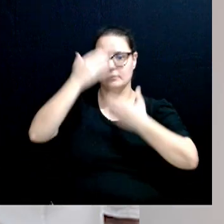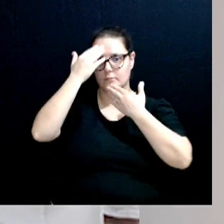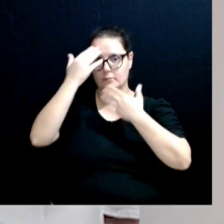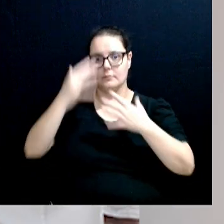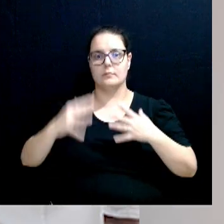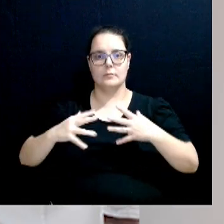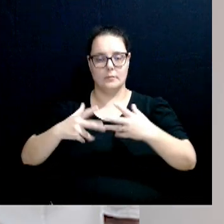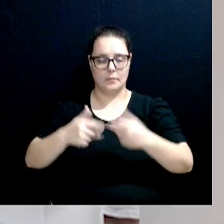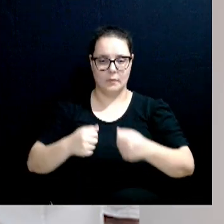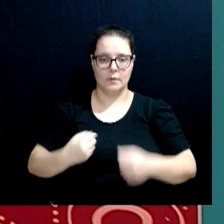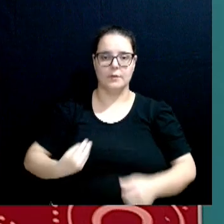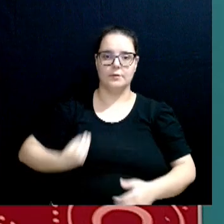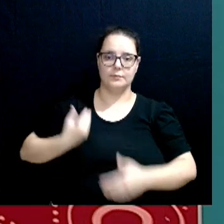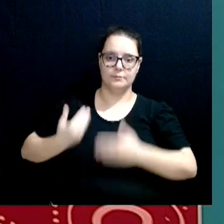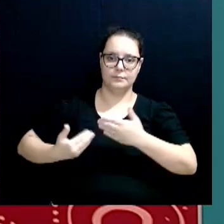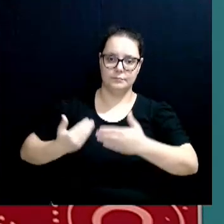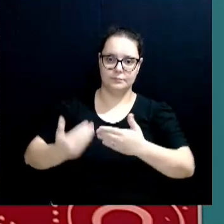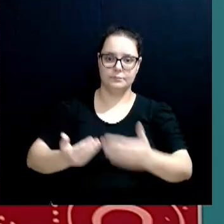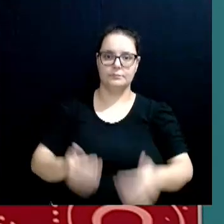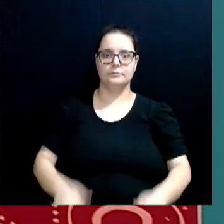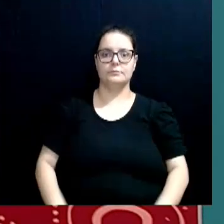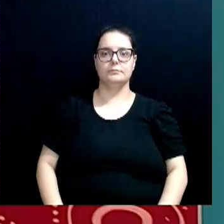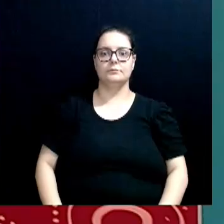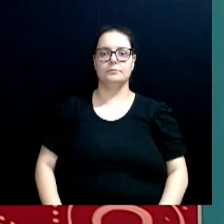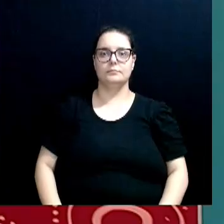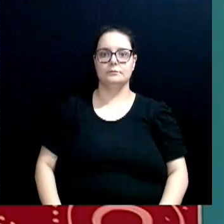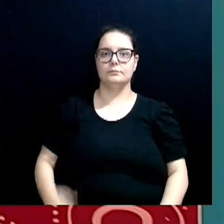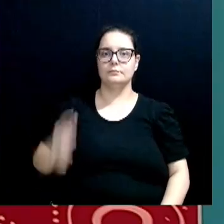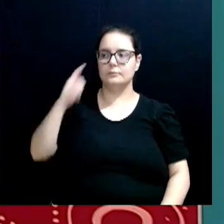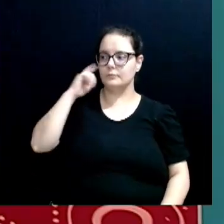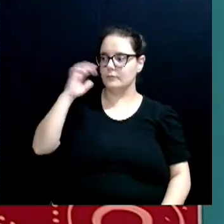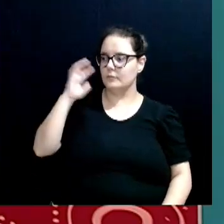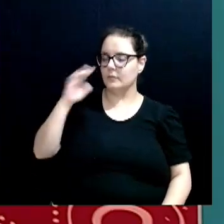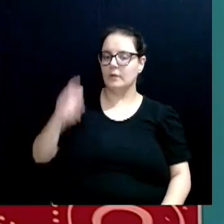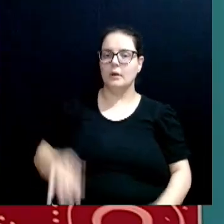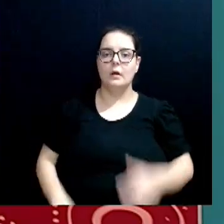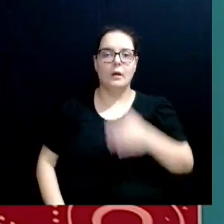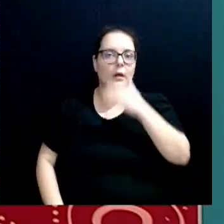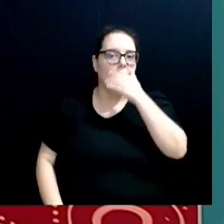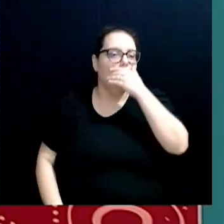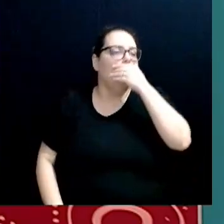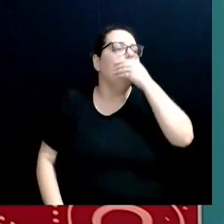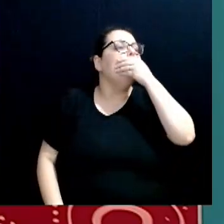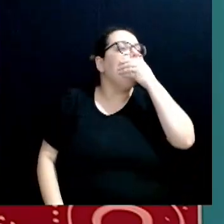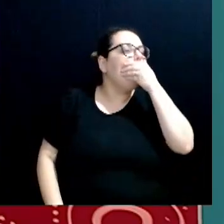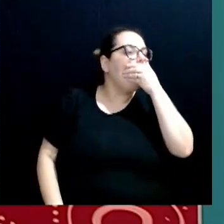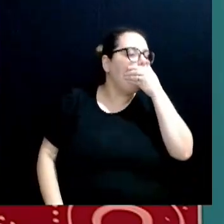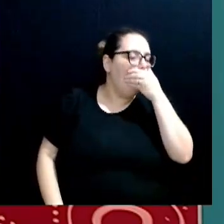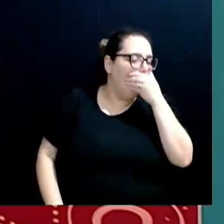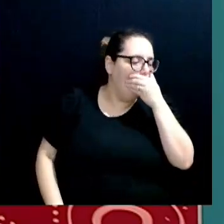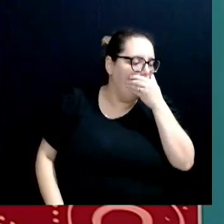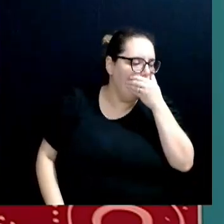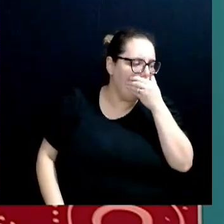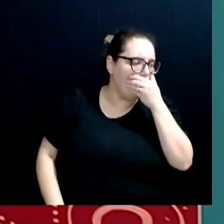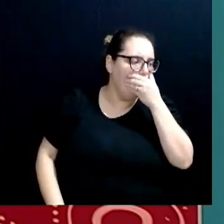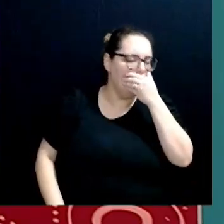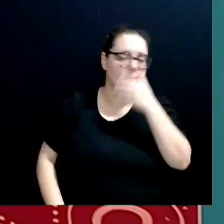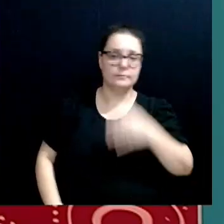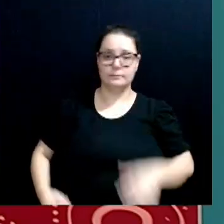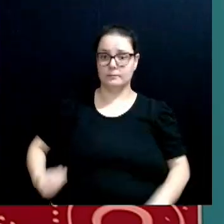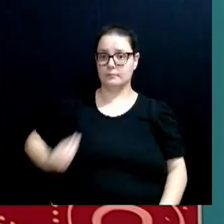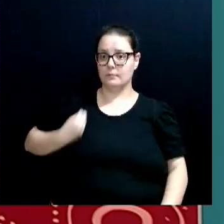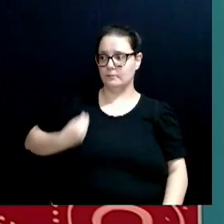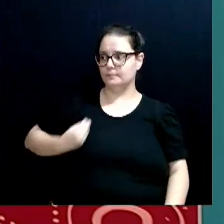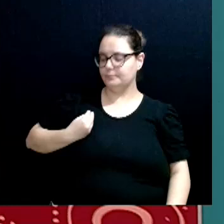passa. E pensando na história de vida de Edna Lourenço,